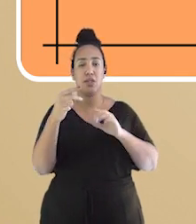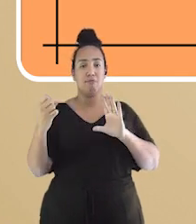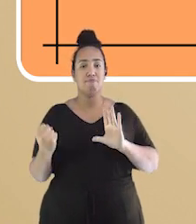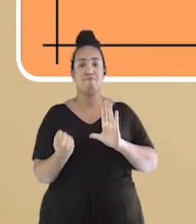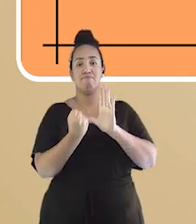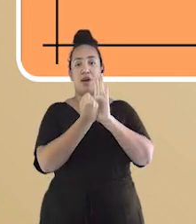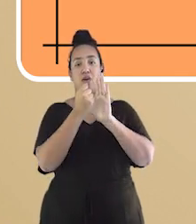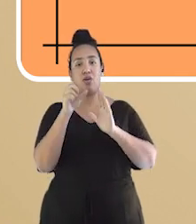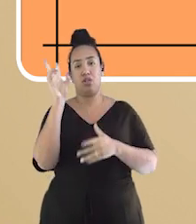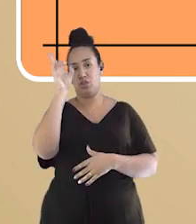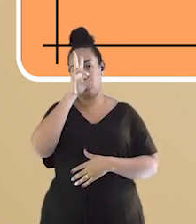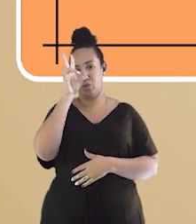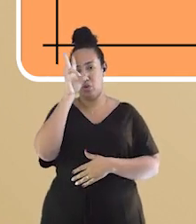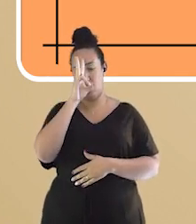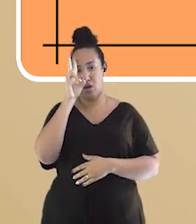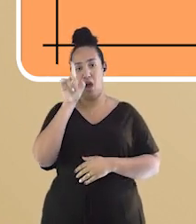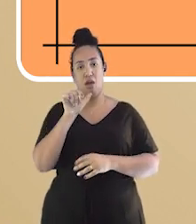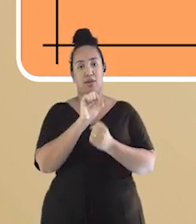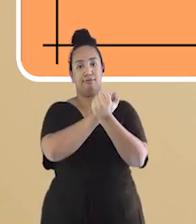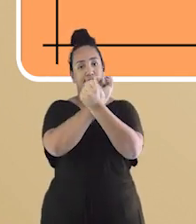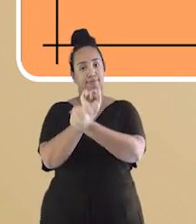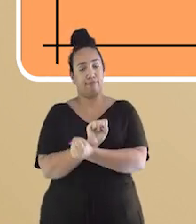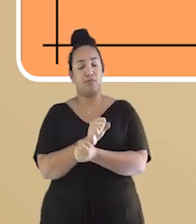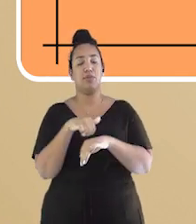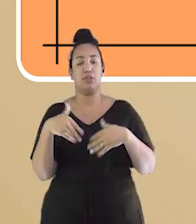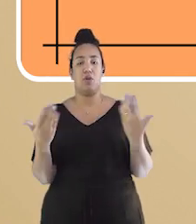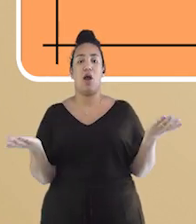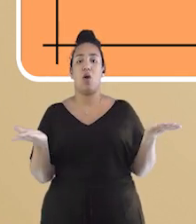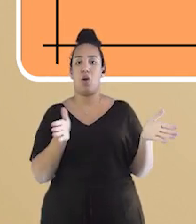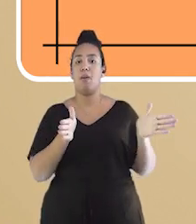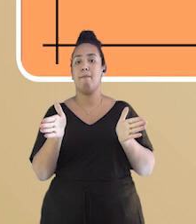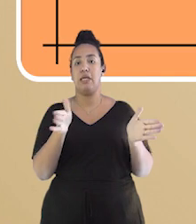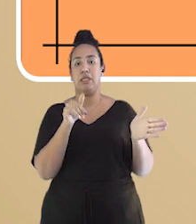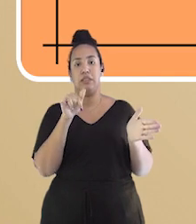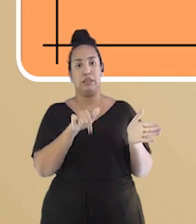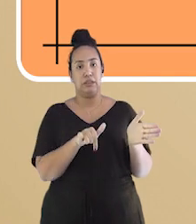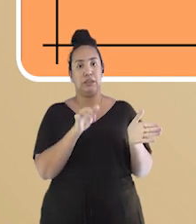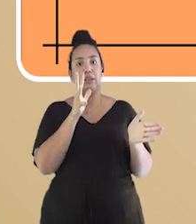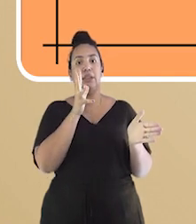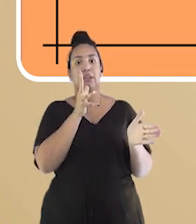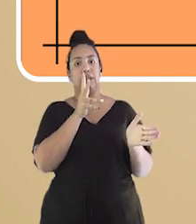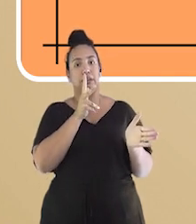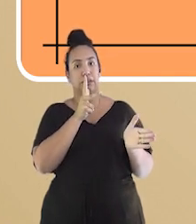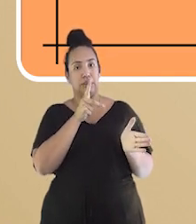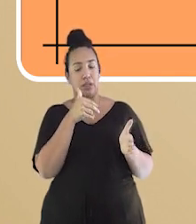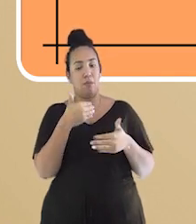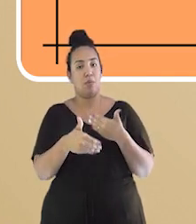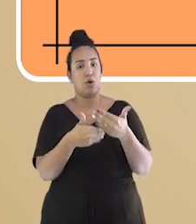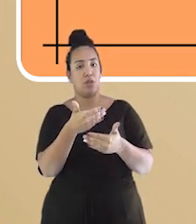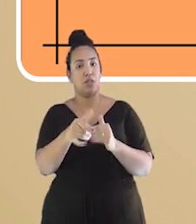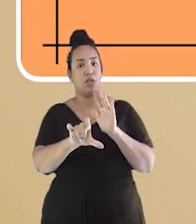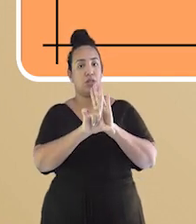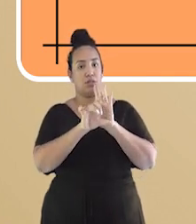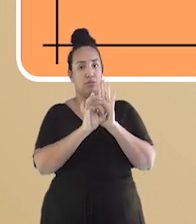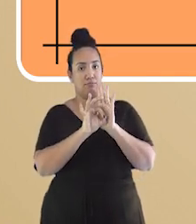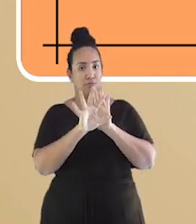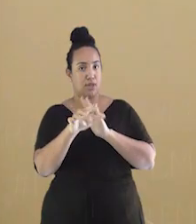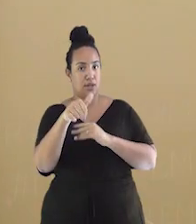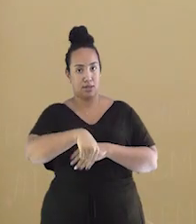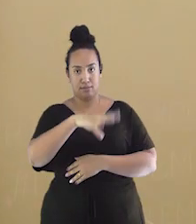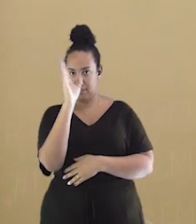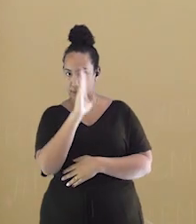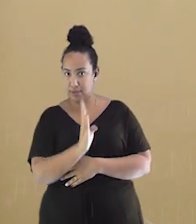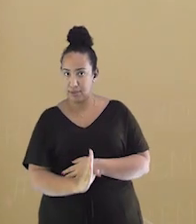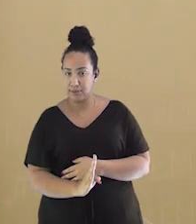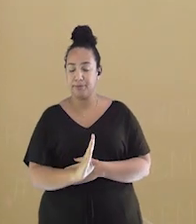a escravidão. Se prepara que vamos falar de um período bastante lento no processo de abolição da escravidão no Brasil.